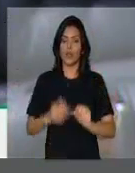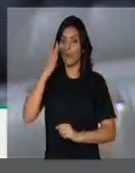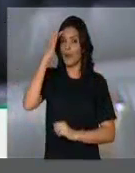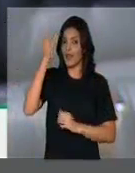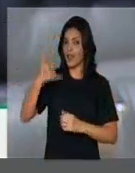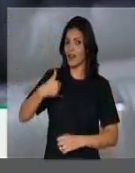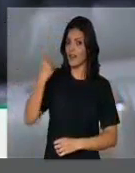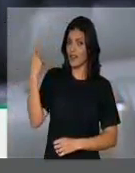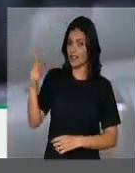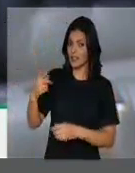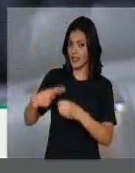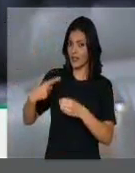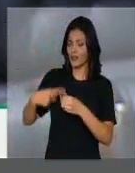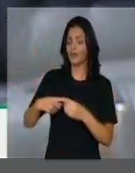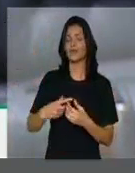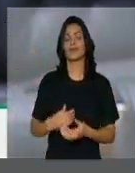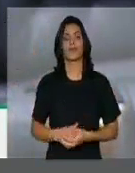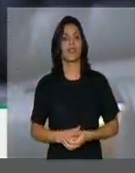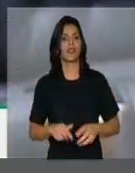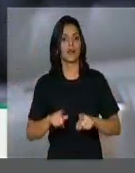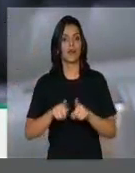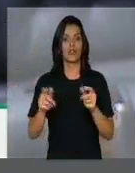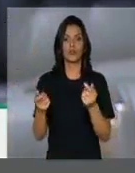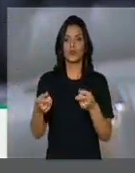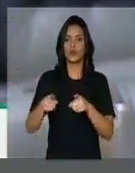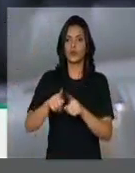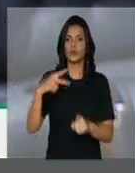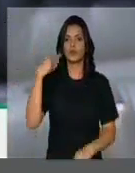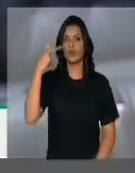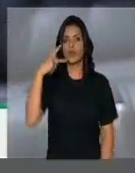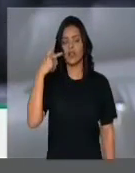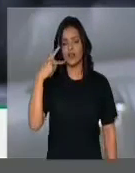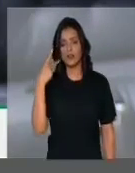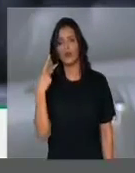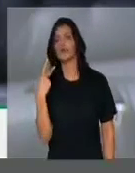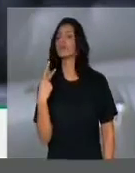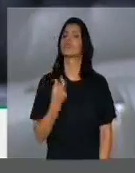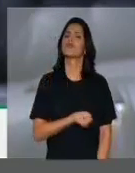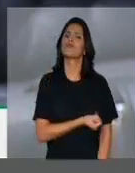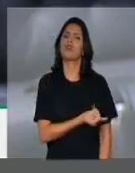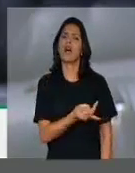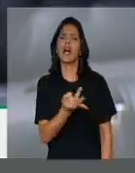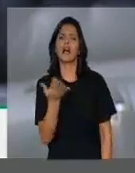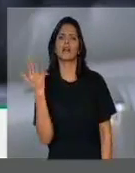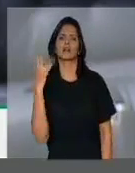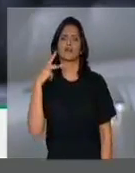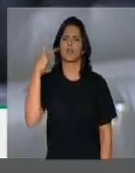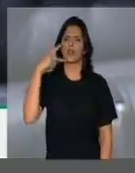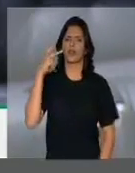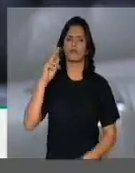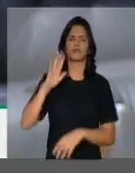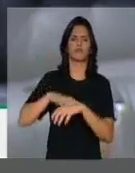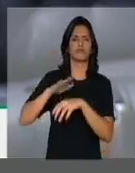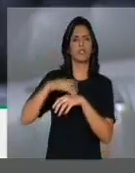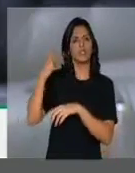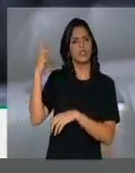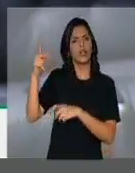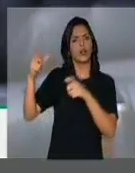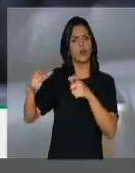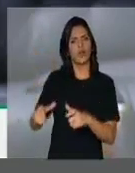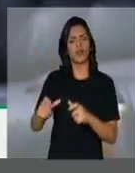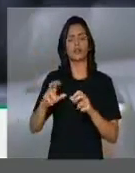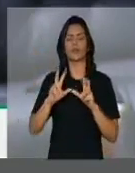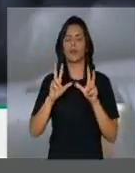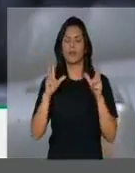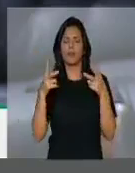o vice-prefeito Salomão, bem como os vereadores Neormísia, Tatá, Carolina, Lom, presidente da Câmara,